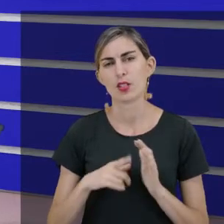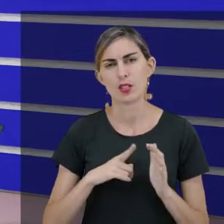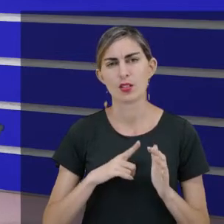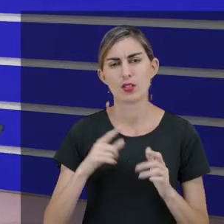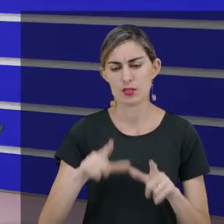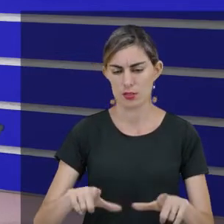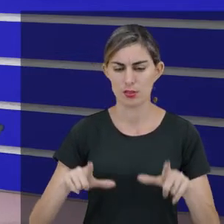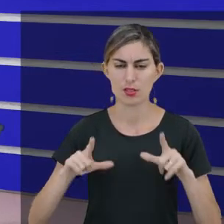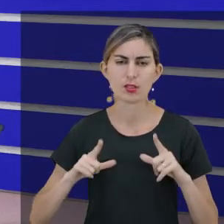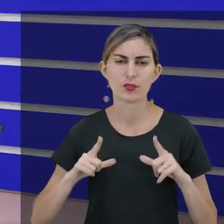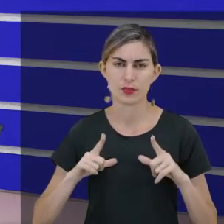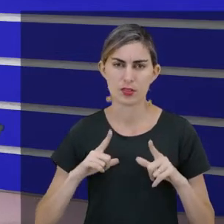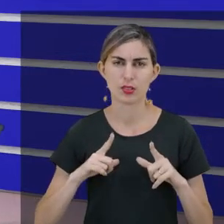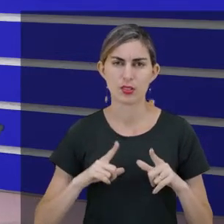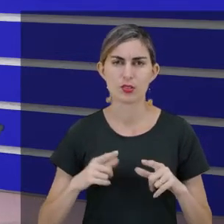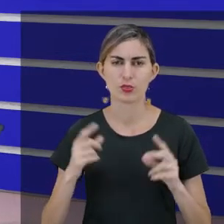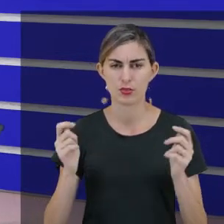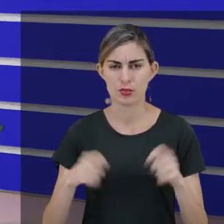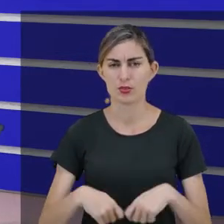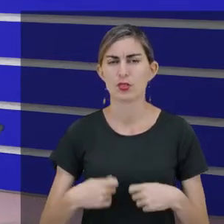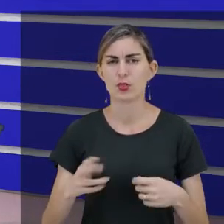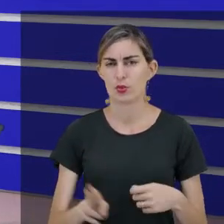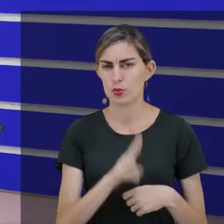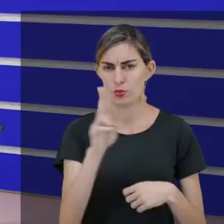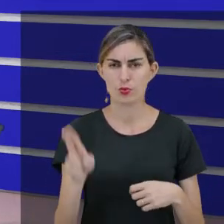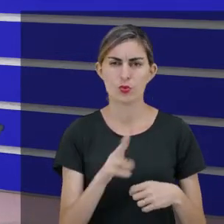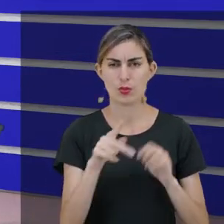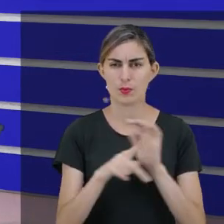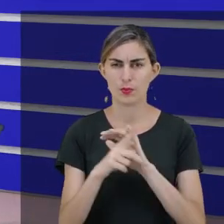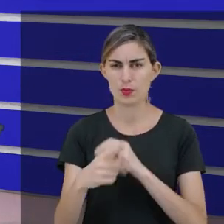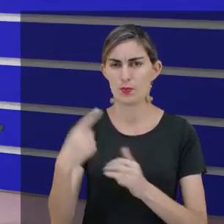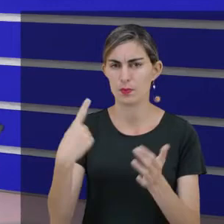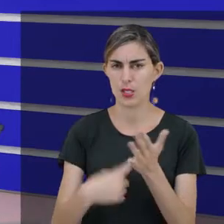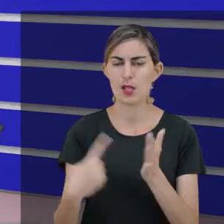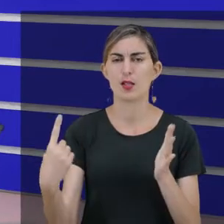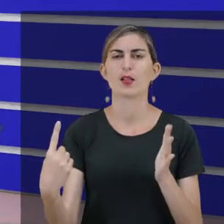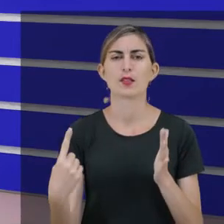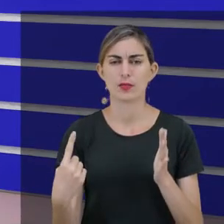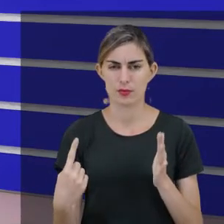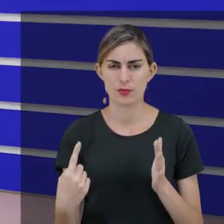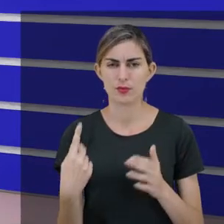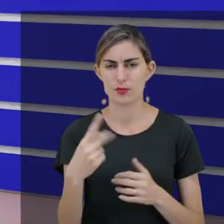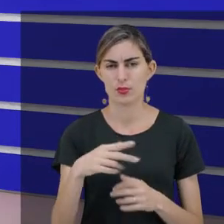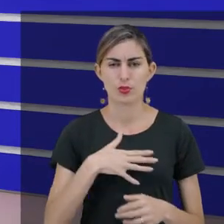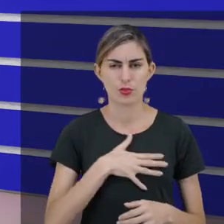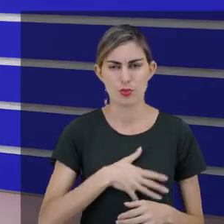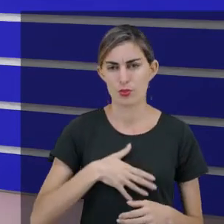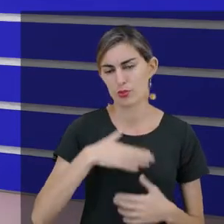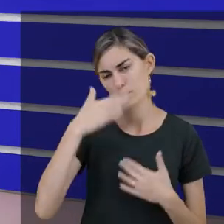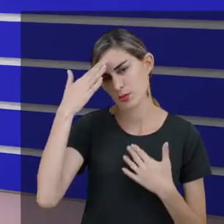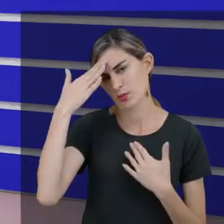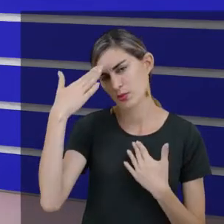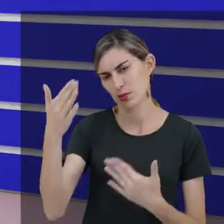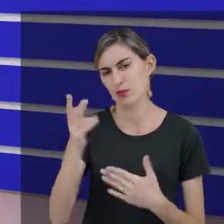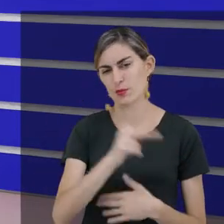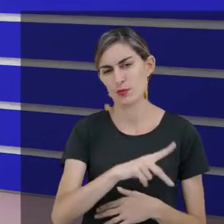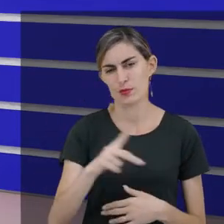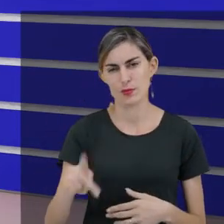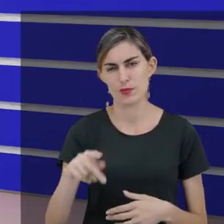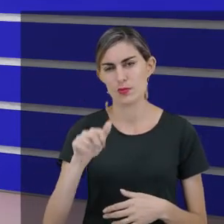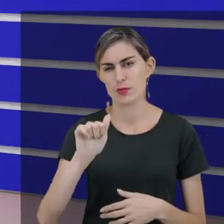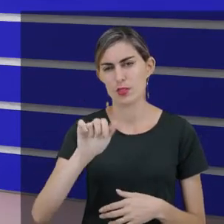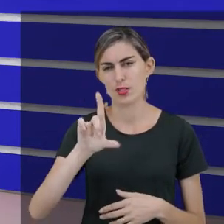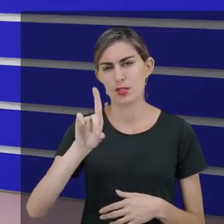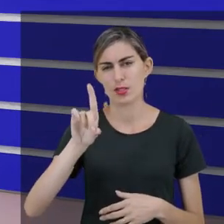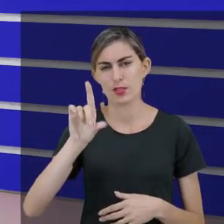uma certificação para que ela possa até usar isso até com o próprio marketing dela, né, isso. Eu gostaria de agradecer ao professor Adalberto